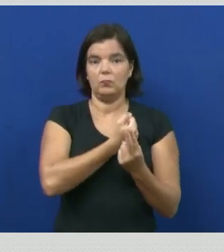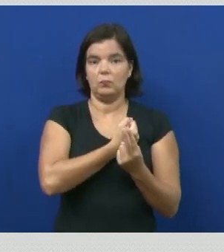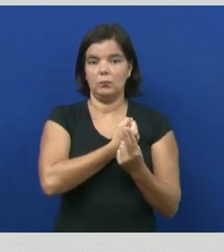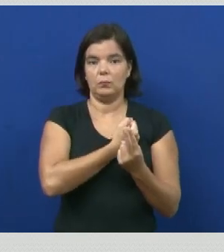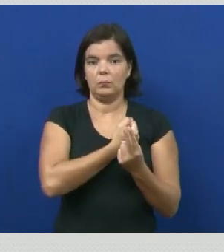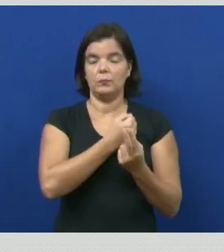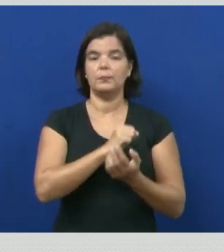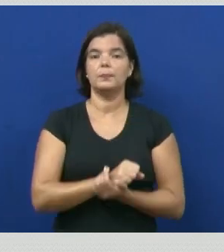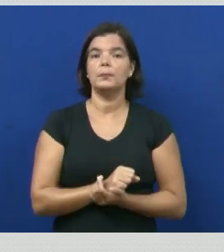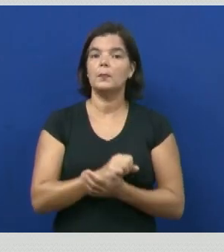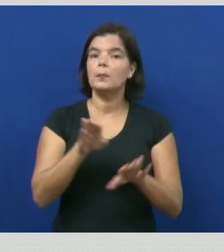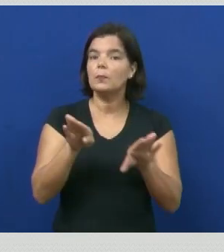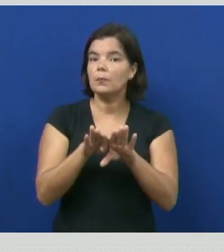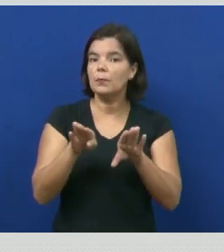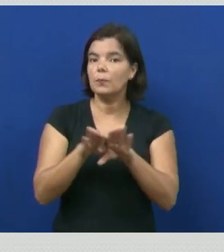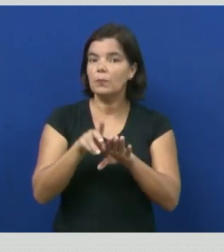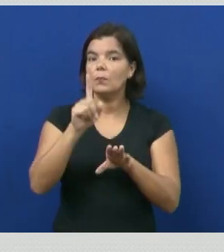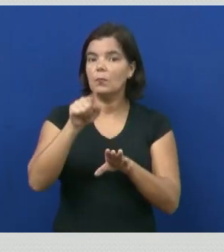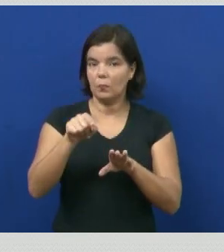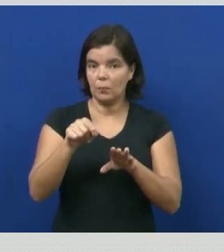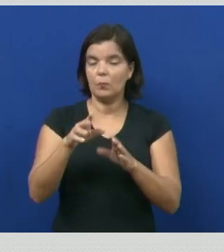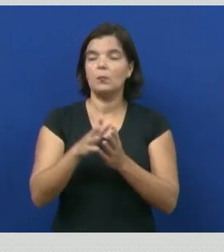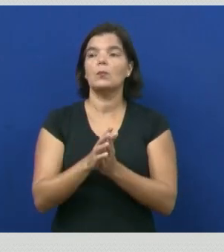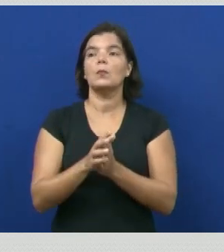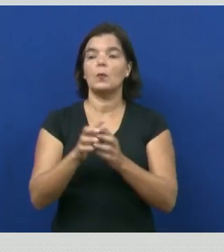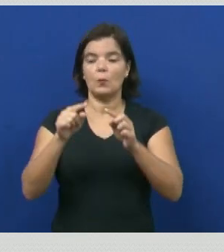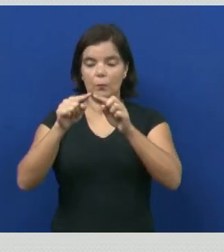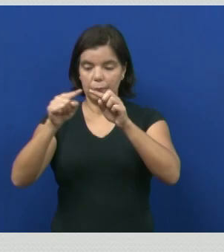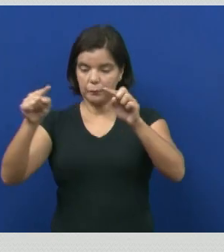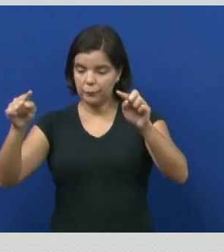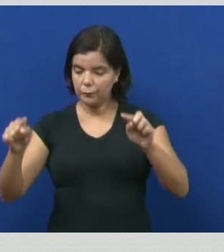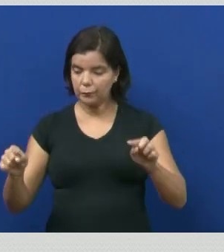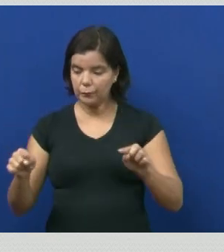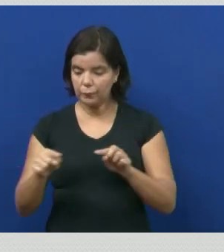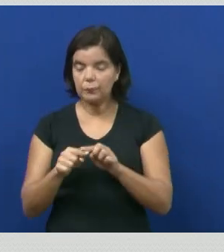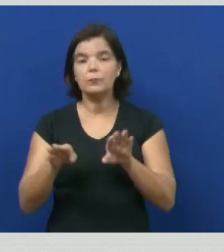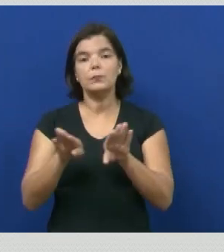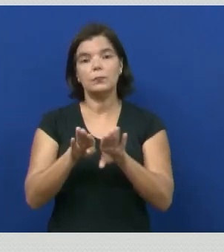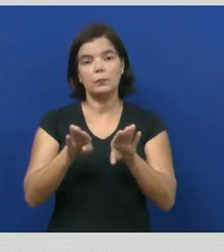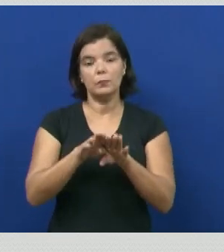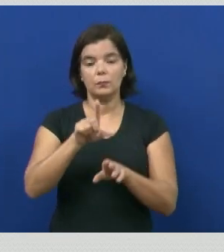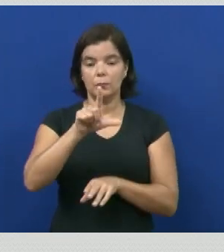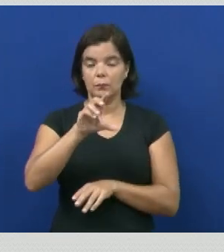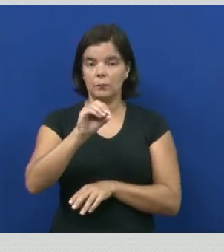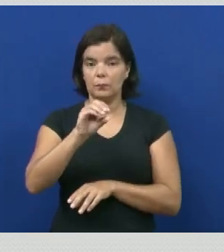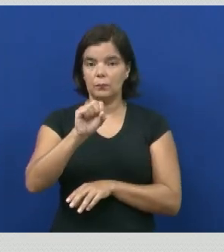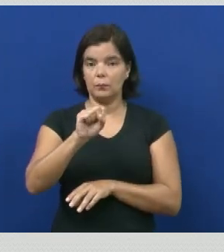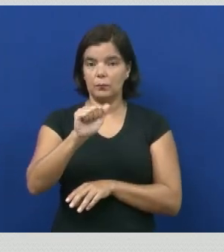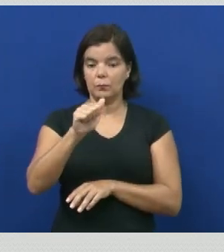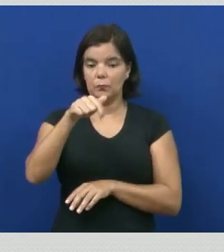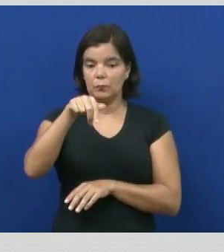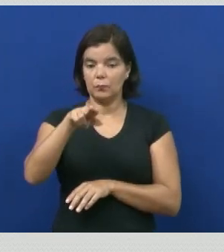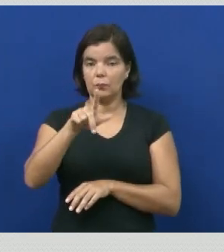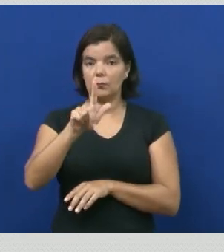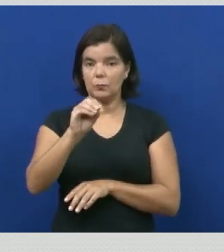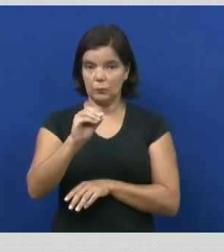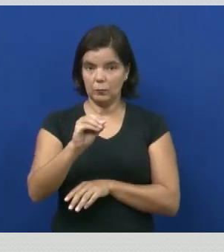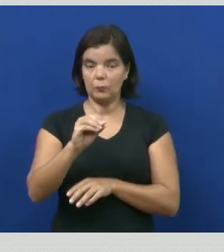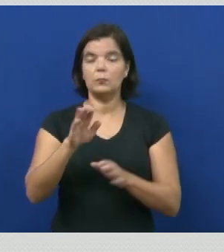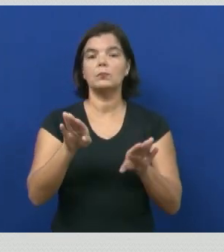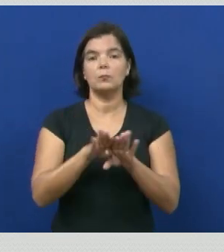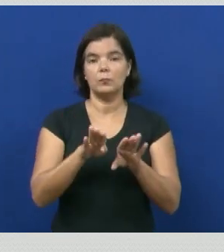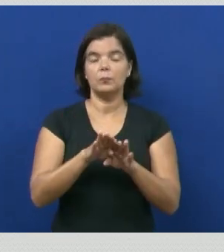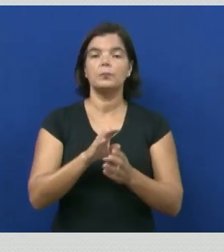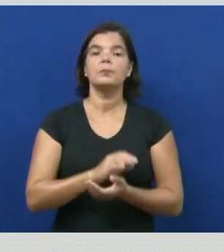iguais. E ao mesmo tempo ele é um retângulo e ele é um losango. Por isso que nós vemos primeiro retângulo